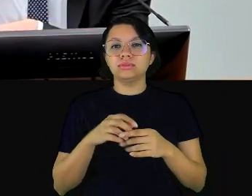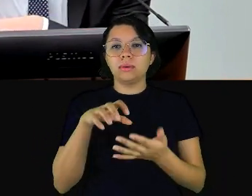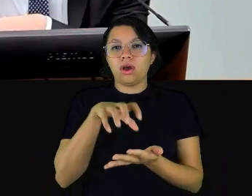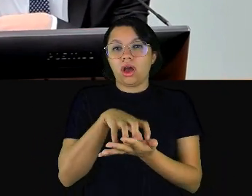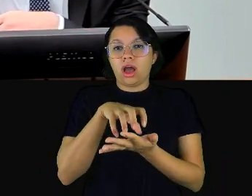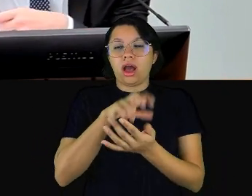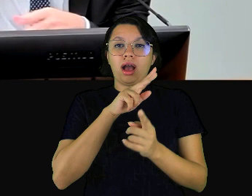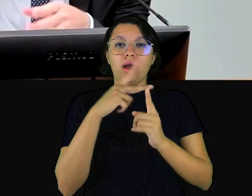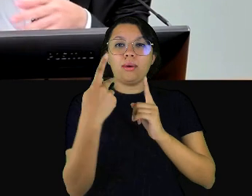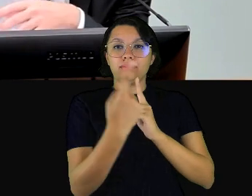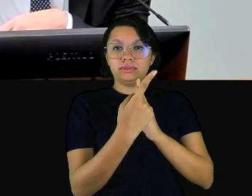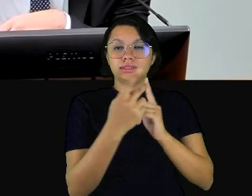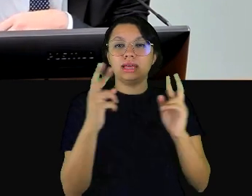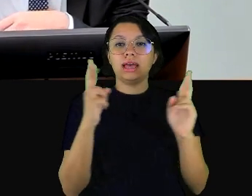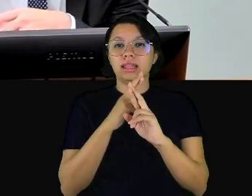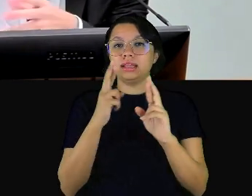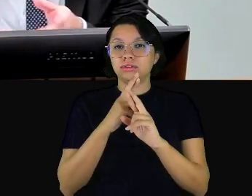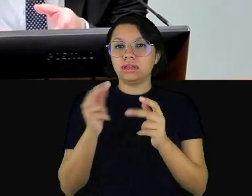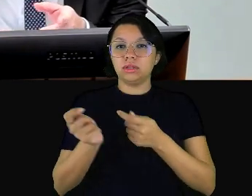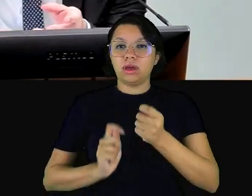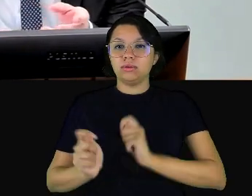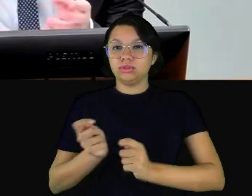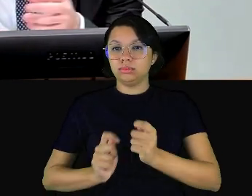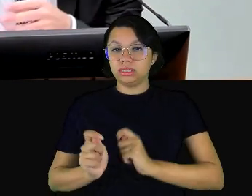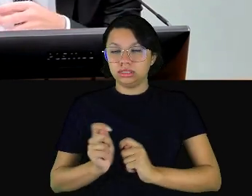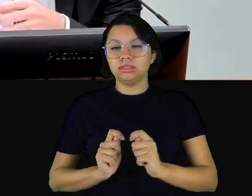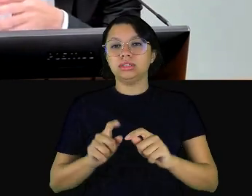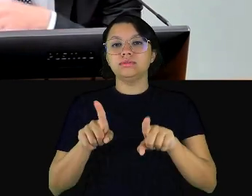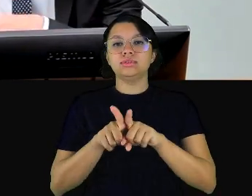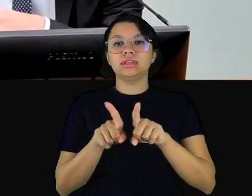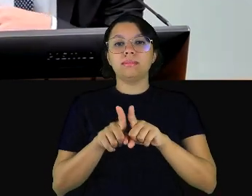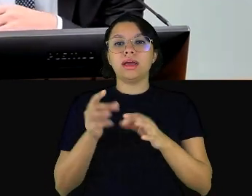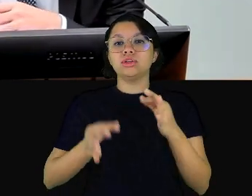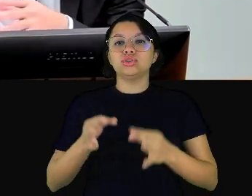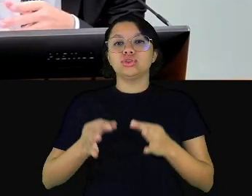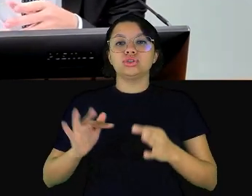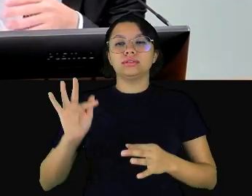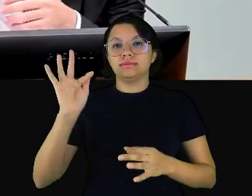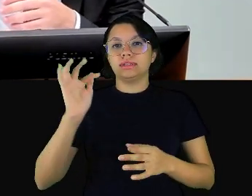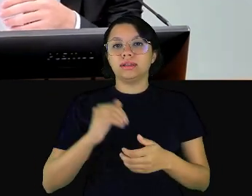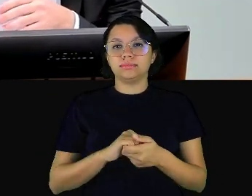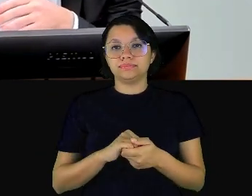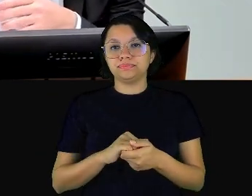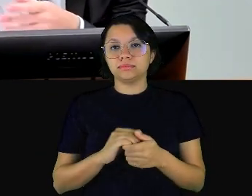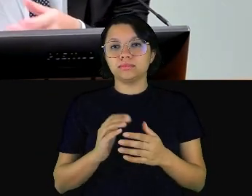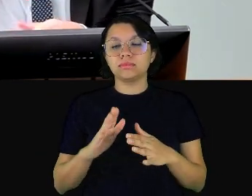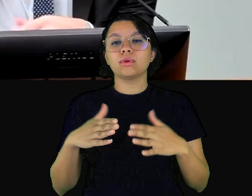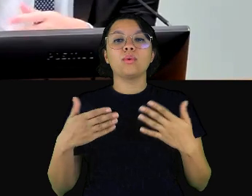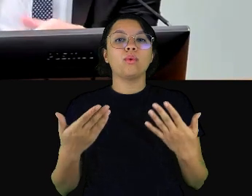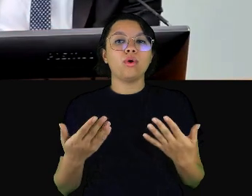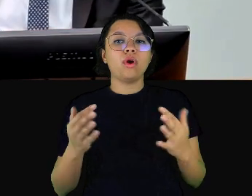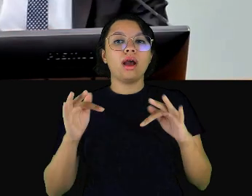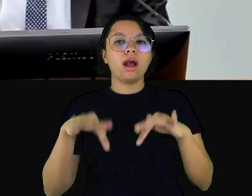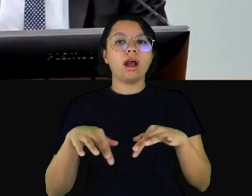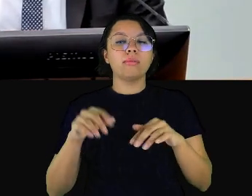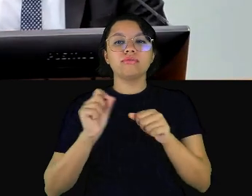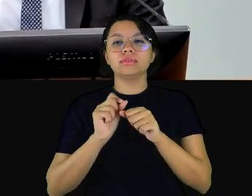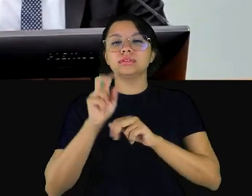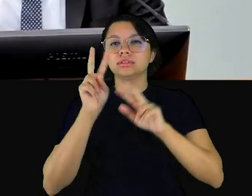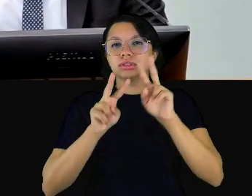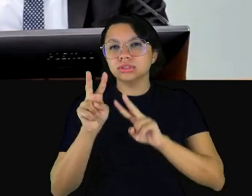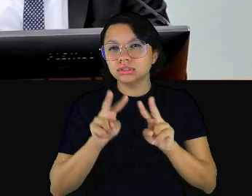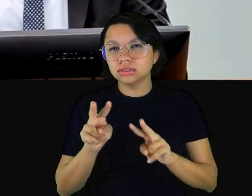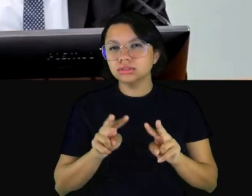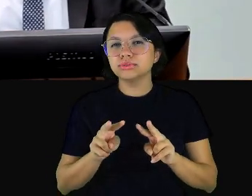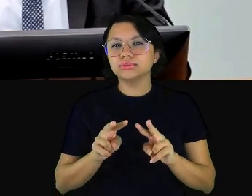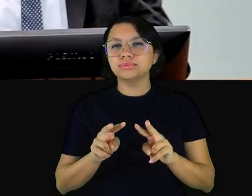autarquia previdenciária, tanto no caráter administrativo e também na Justiça Federal, quando acaba fazendo essa revisão